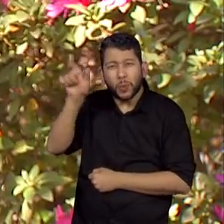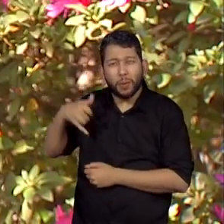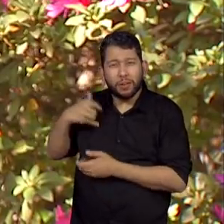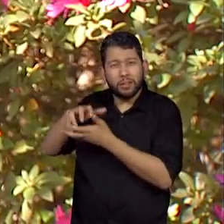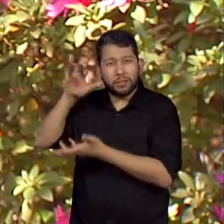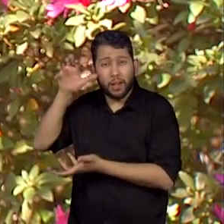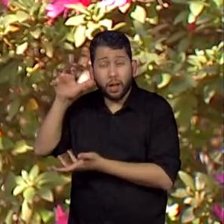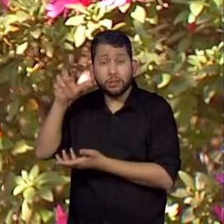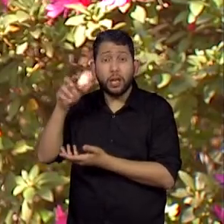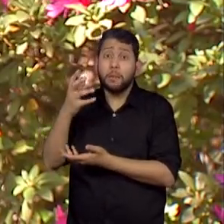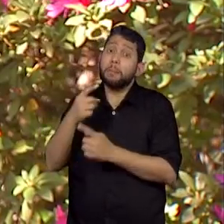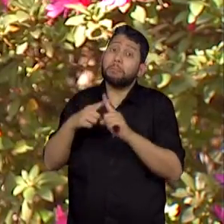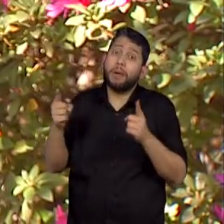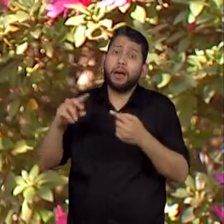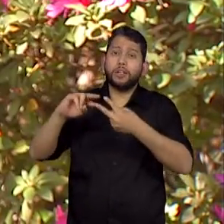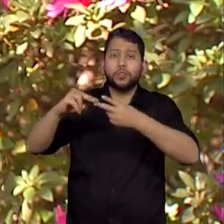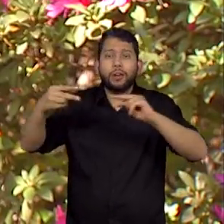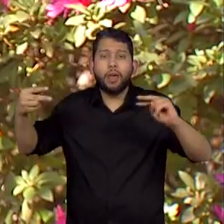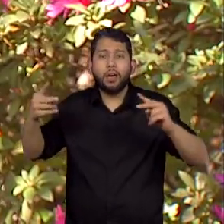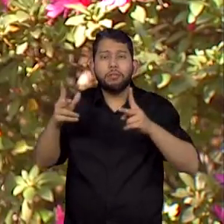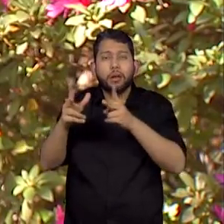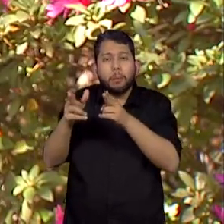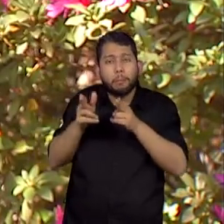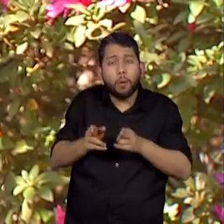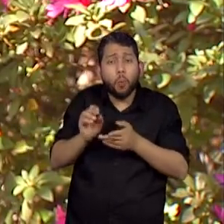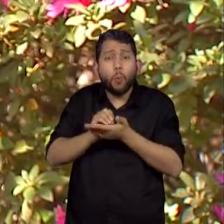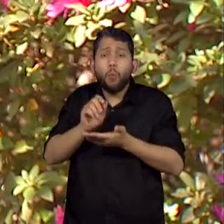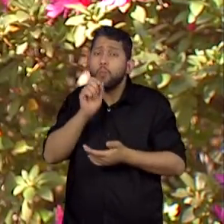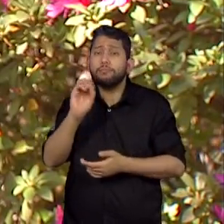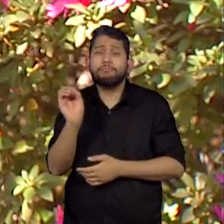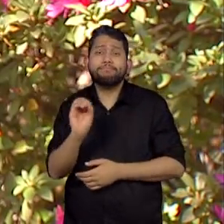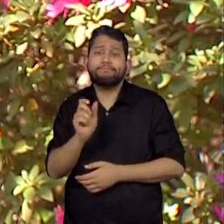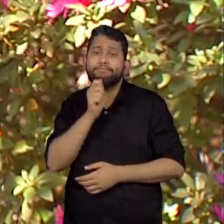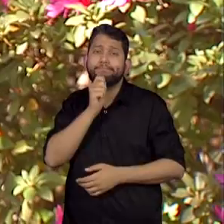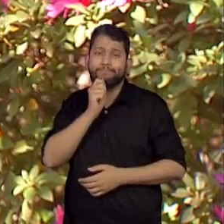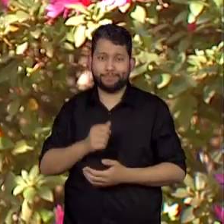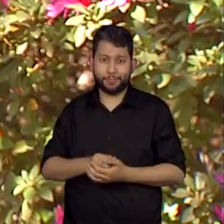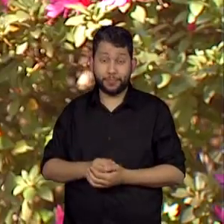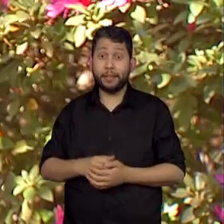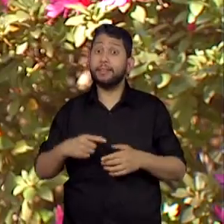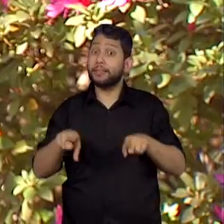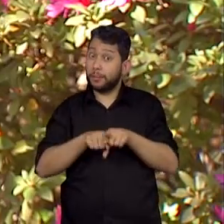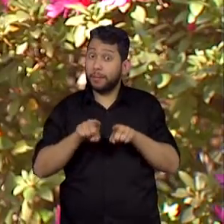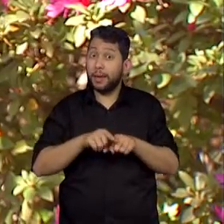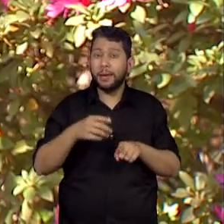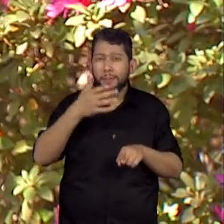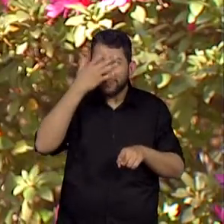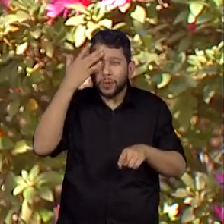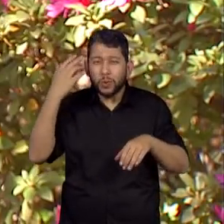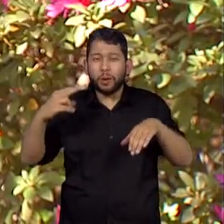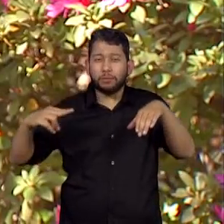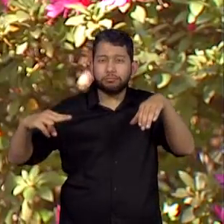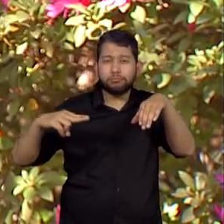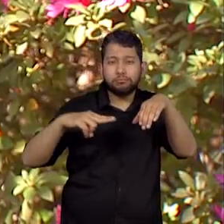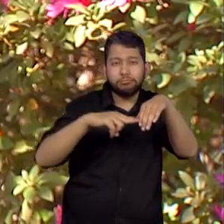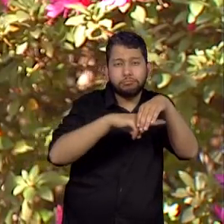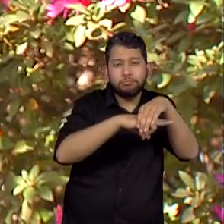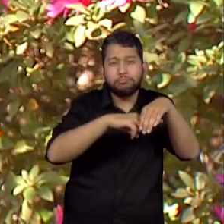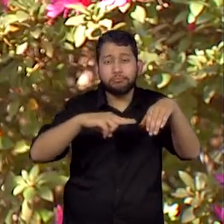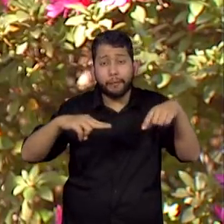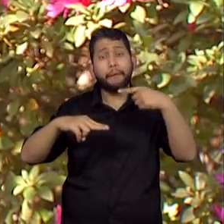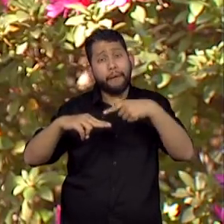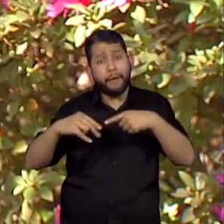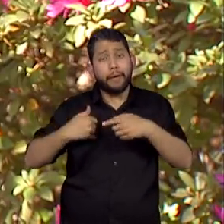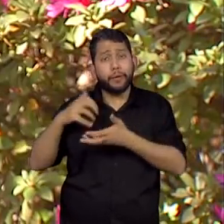genética. Outra parceria garantiu a realização de 600 ressonâncias dos cérebros de idosos. Todos